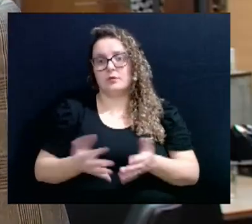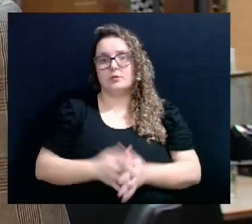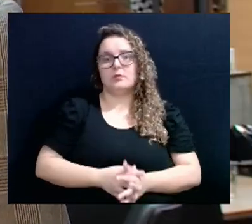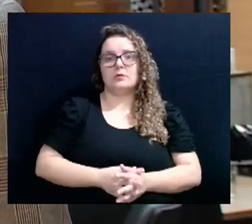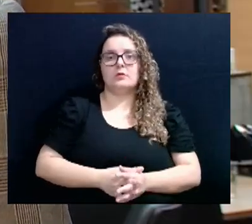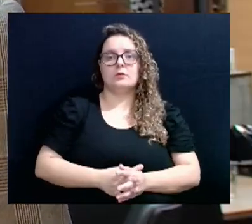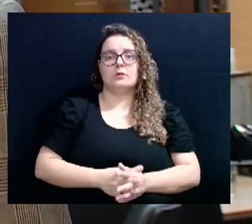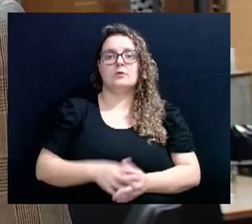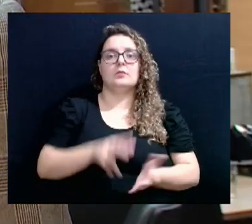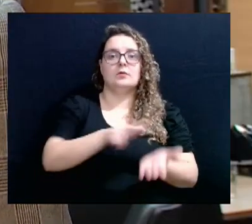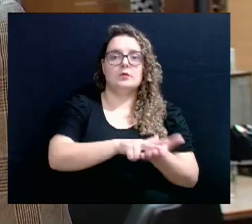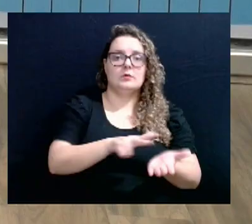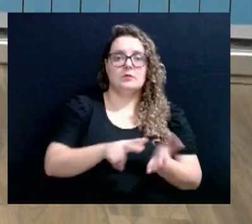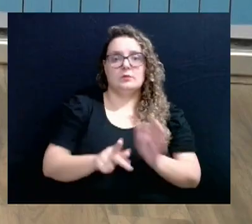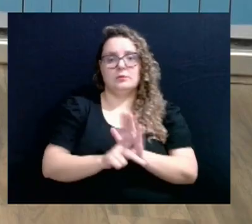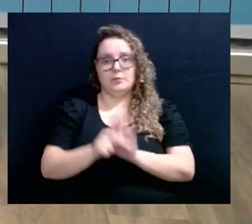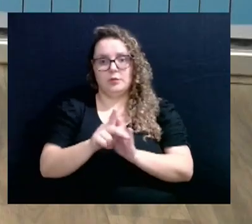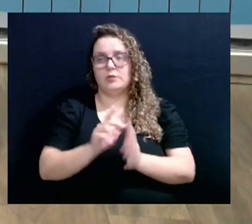regulamentação do projeto.